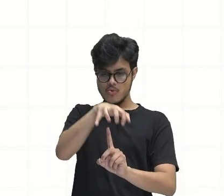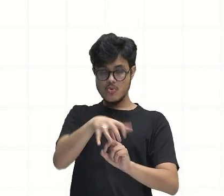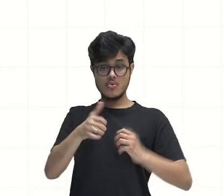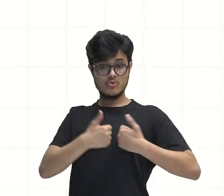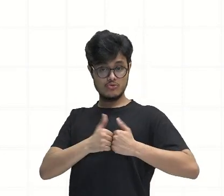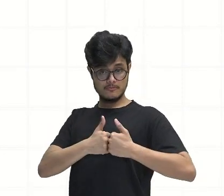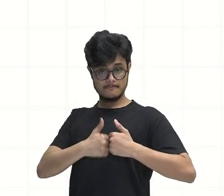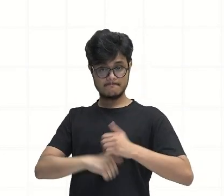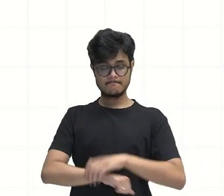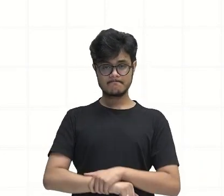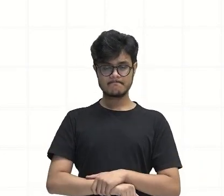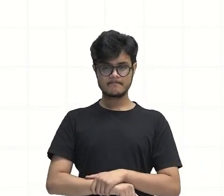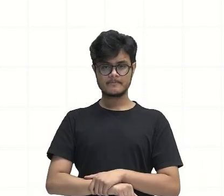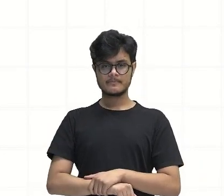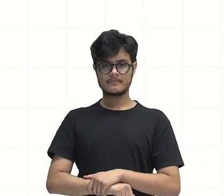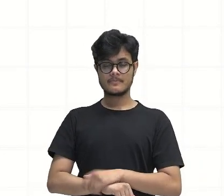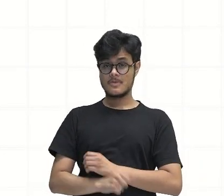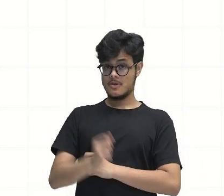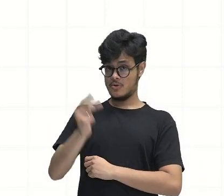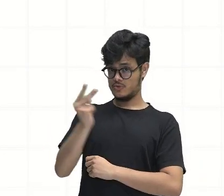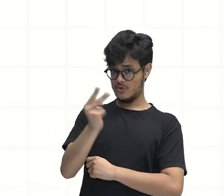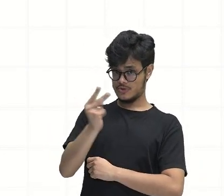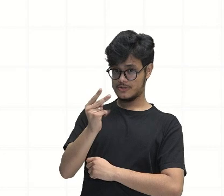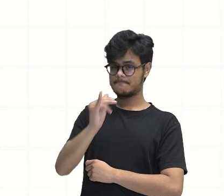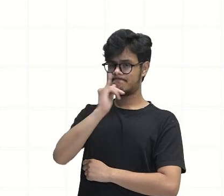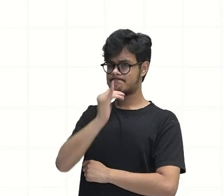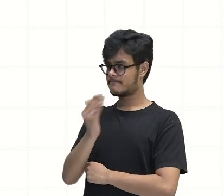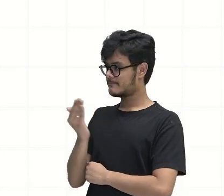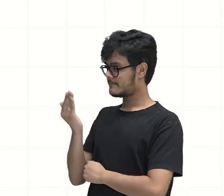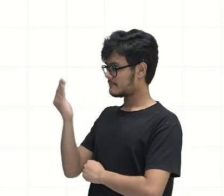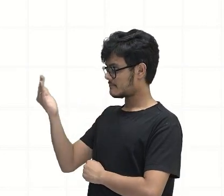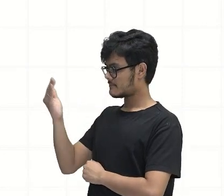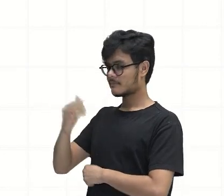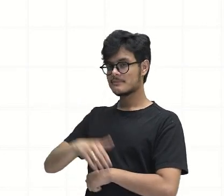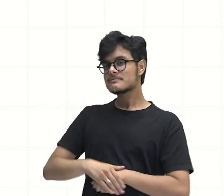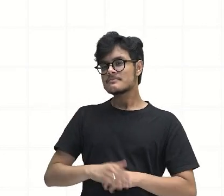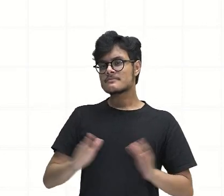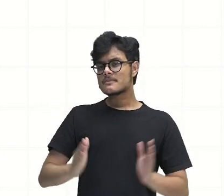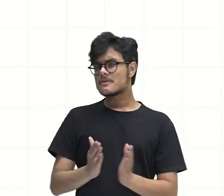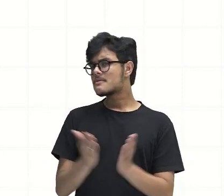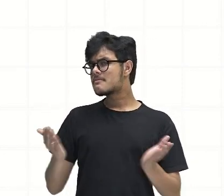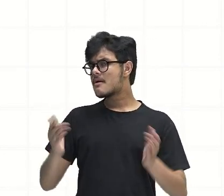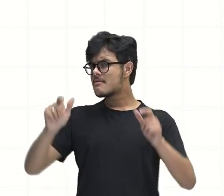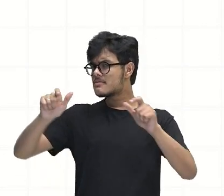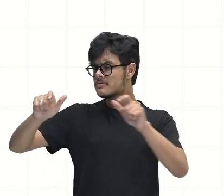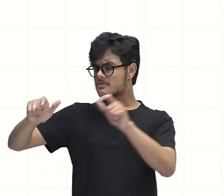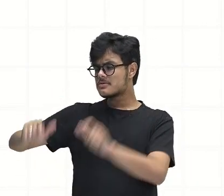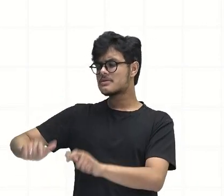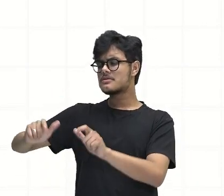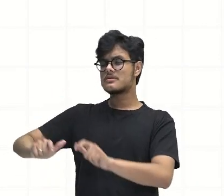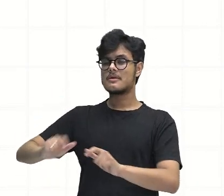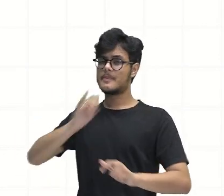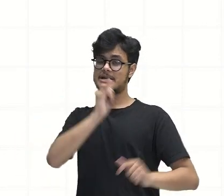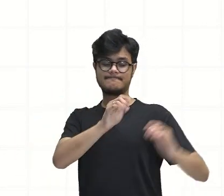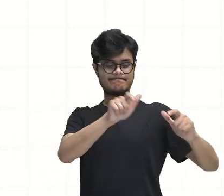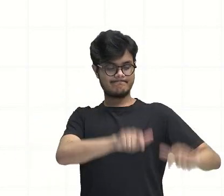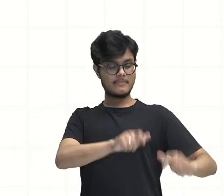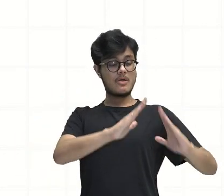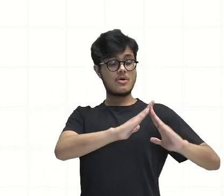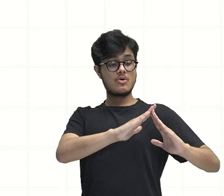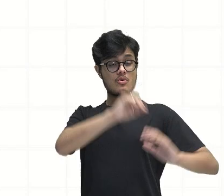pontos aqui, ó. Correto? Qual seria a coordenada do hospital?